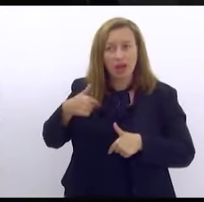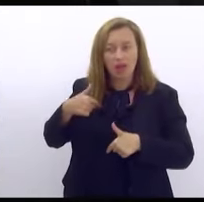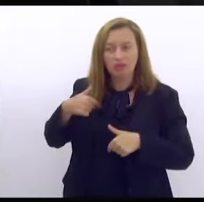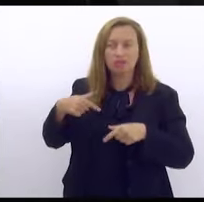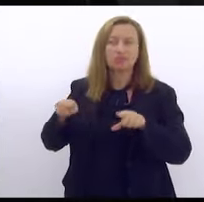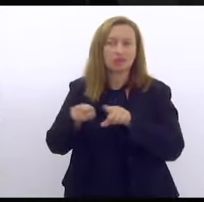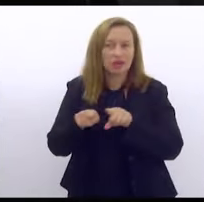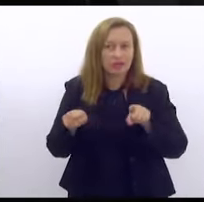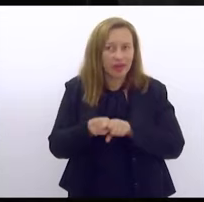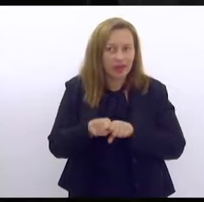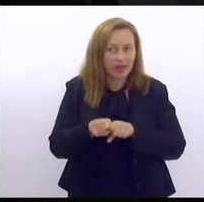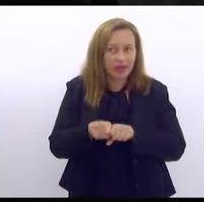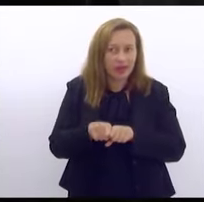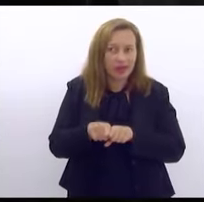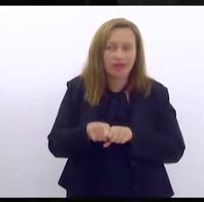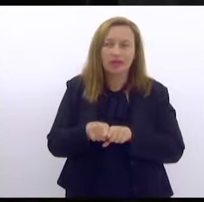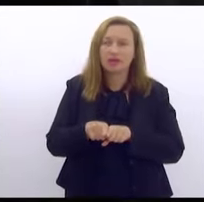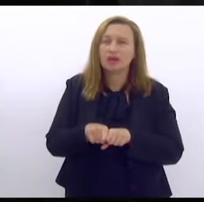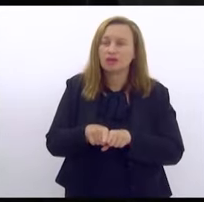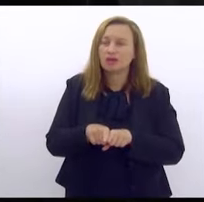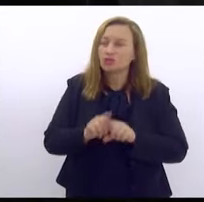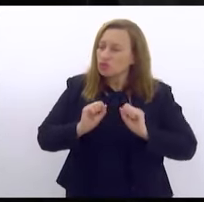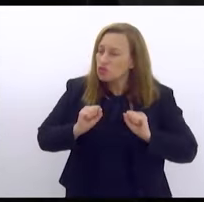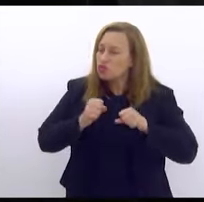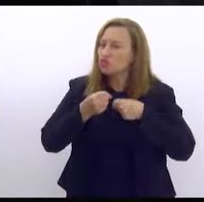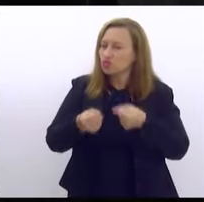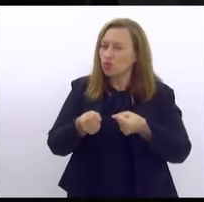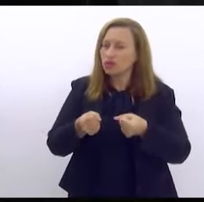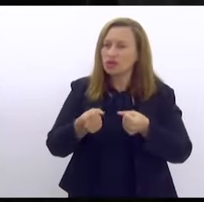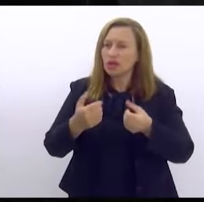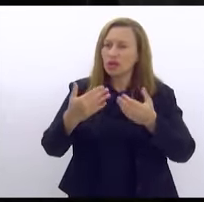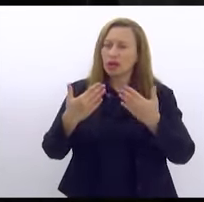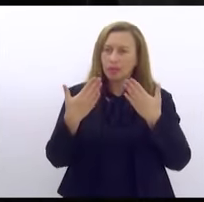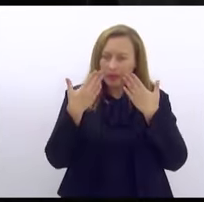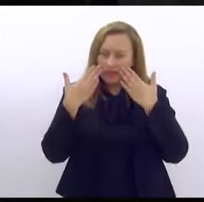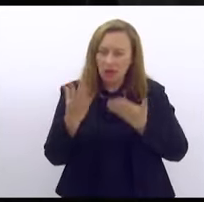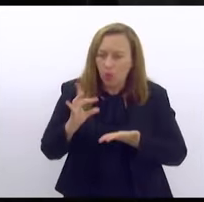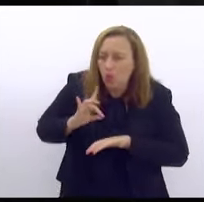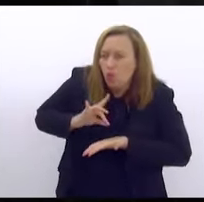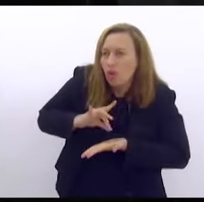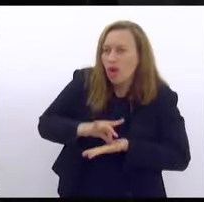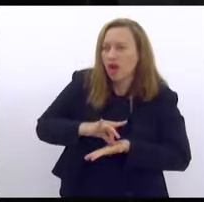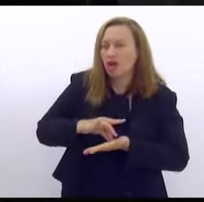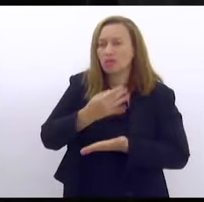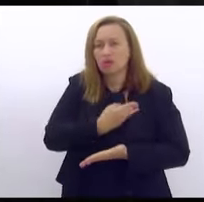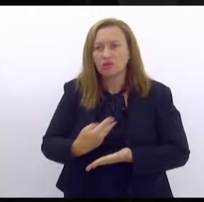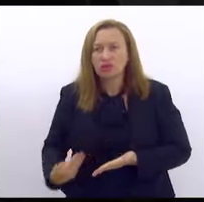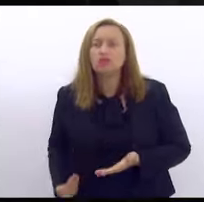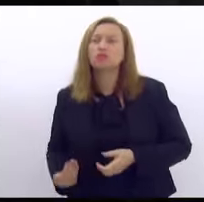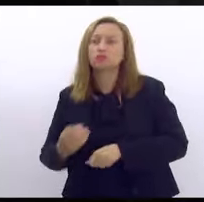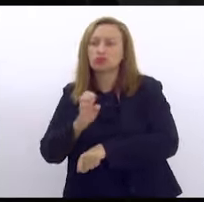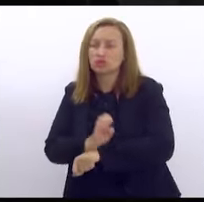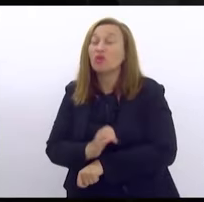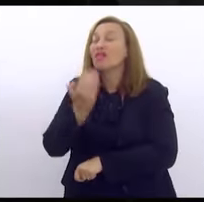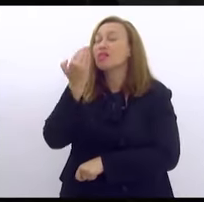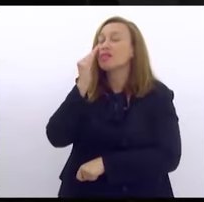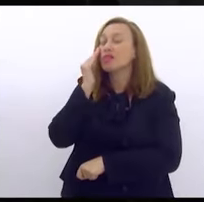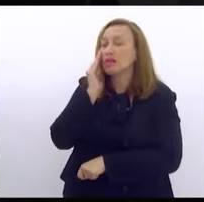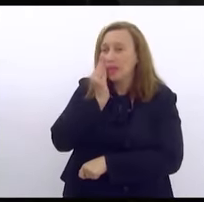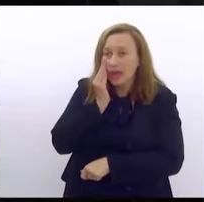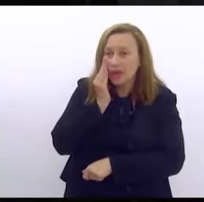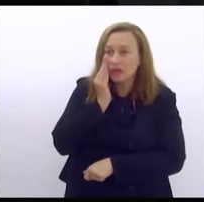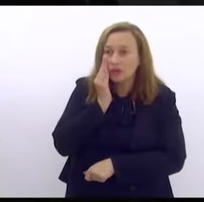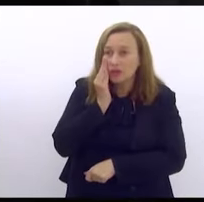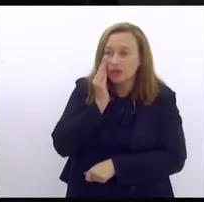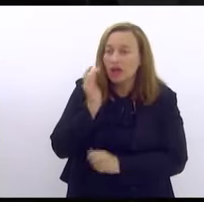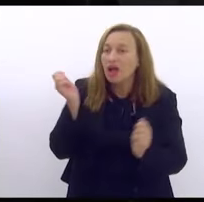suplente, inclusive a equipe no esforço de apresentar algo real para o governador do estado, entendendo